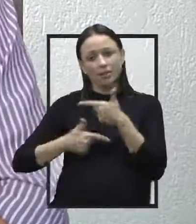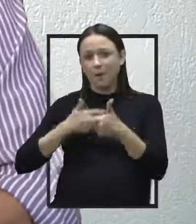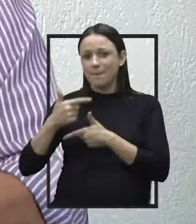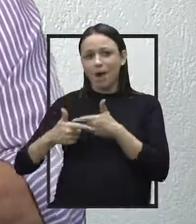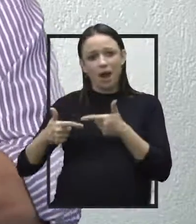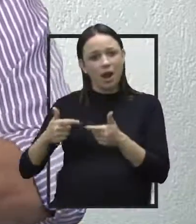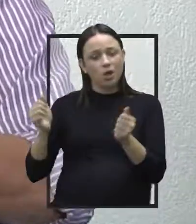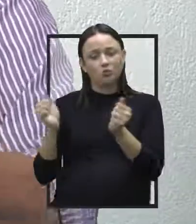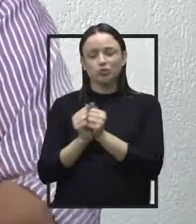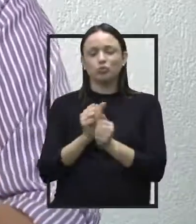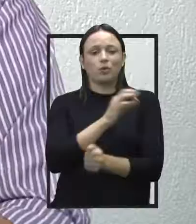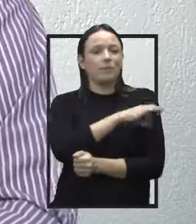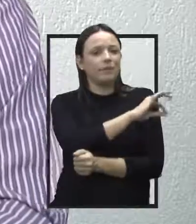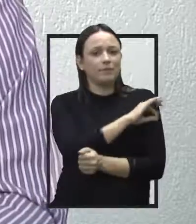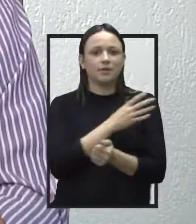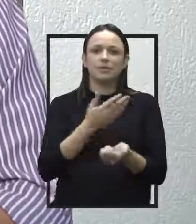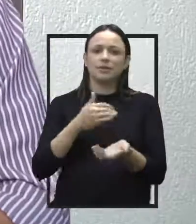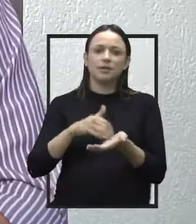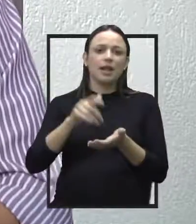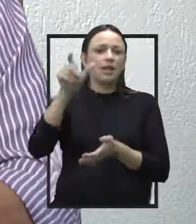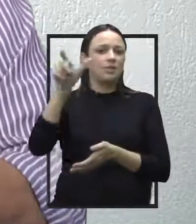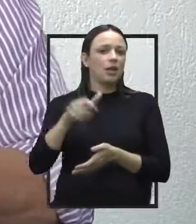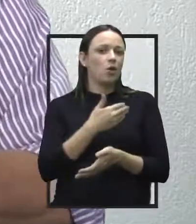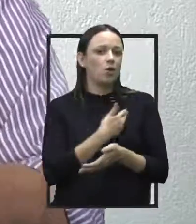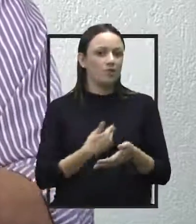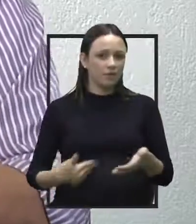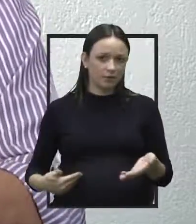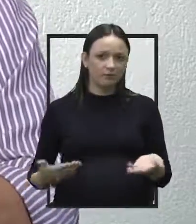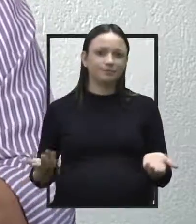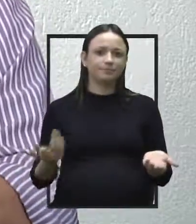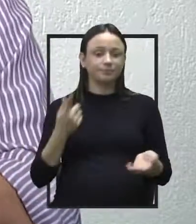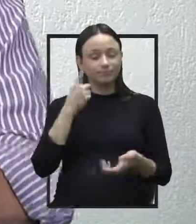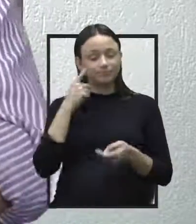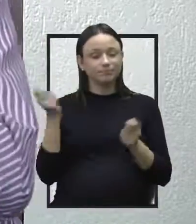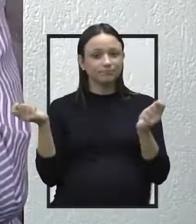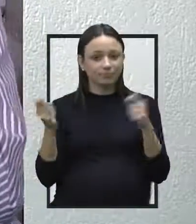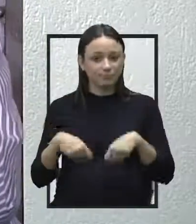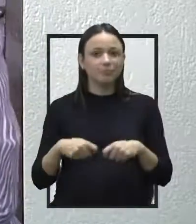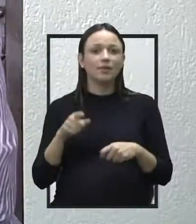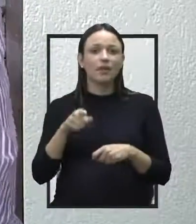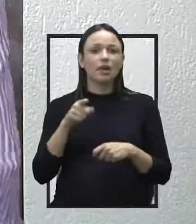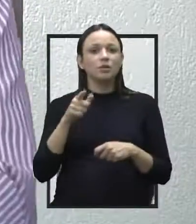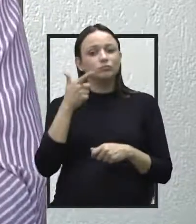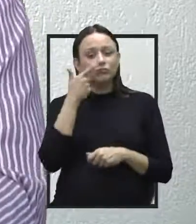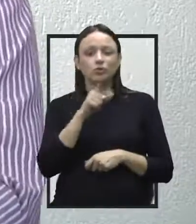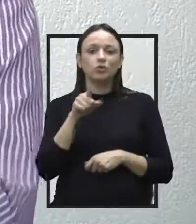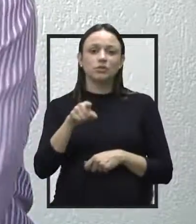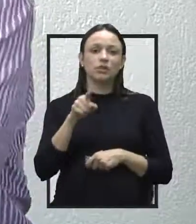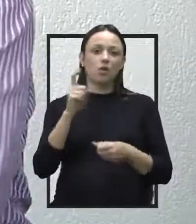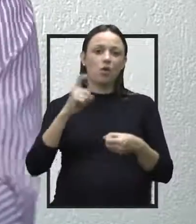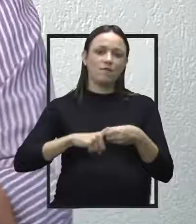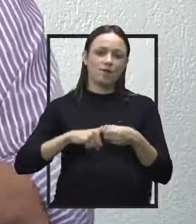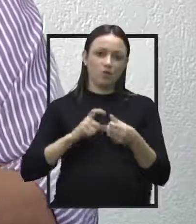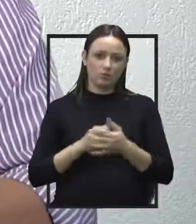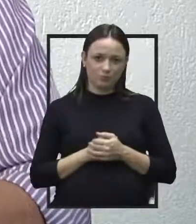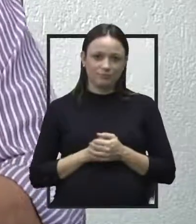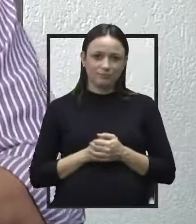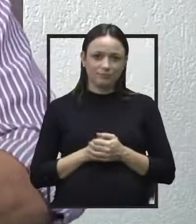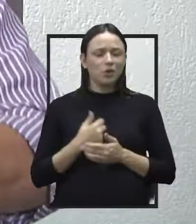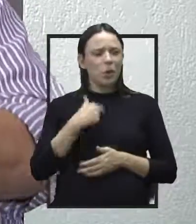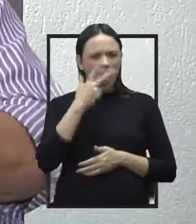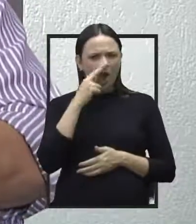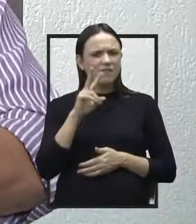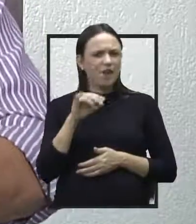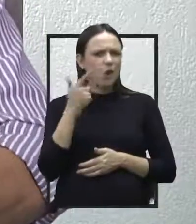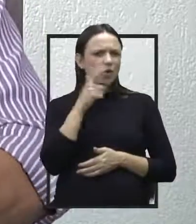cima, inclusive com o prefeito, com o secretário de Governo, da possibilidade de se concretizar esse convênio. Eu acredito que